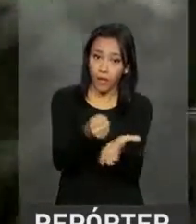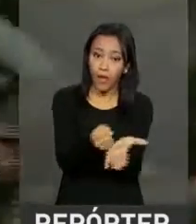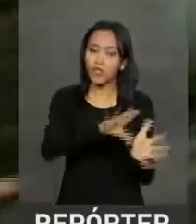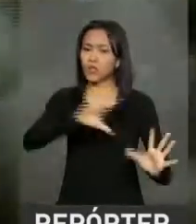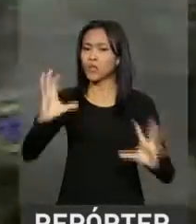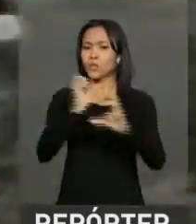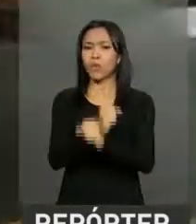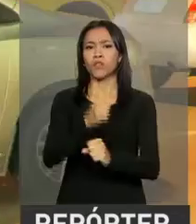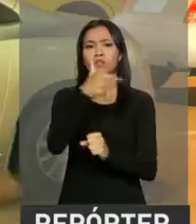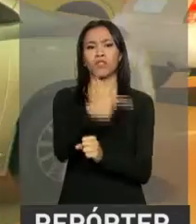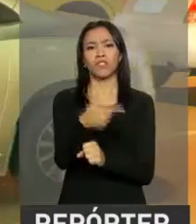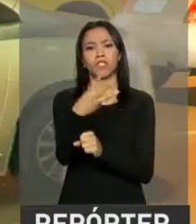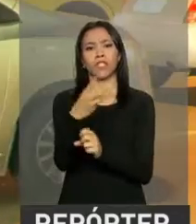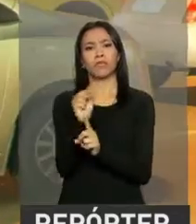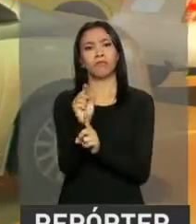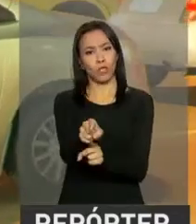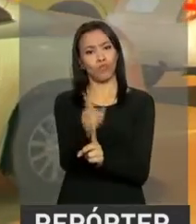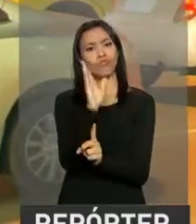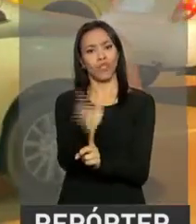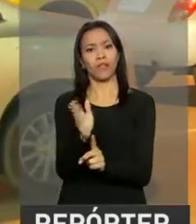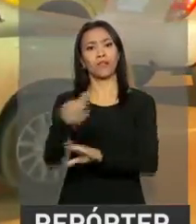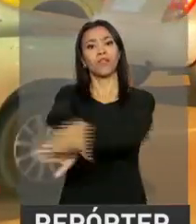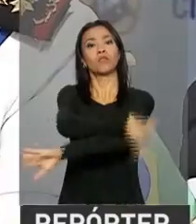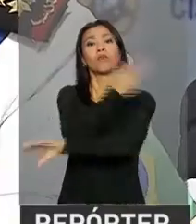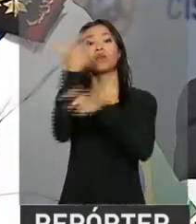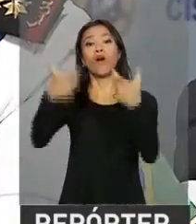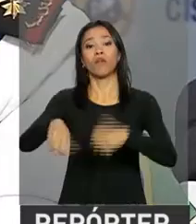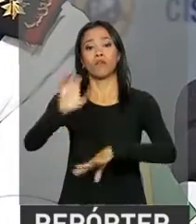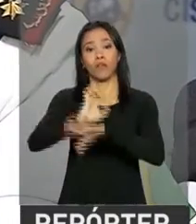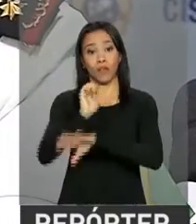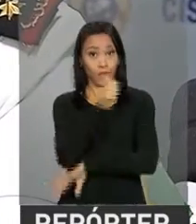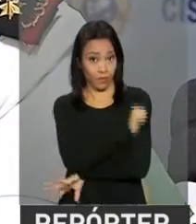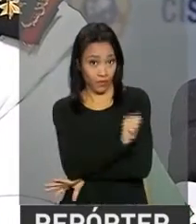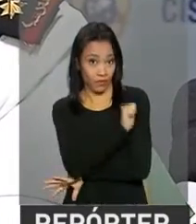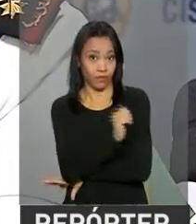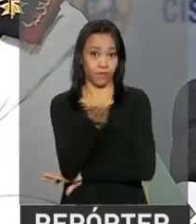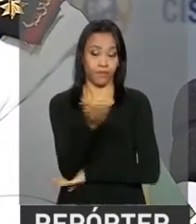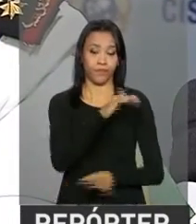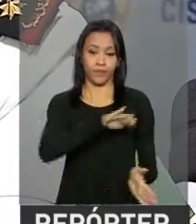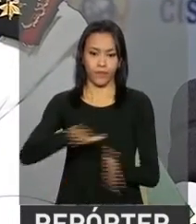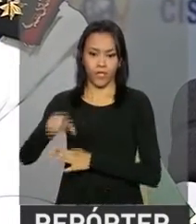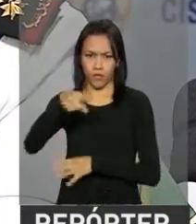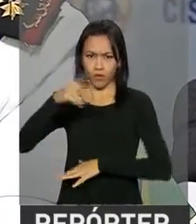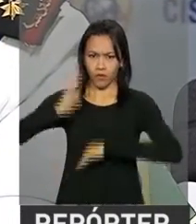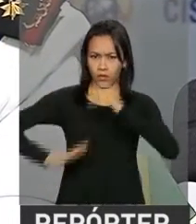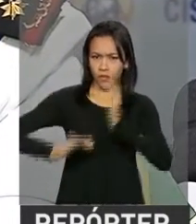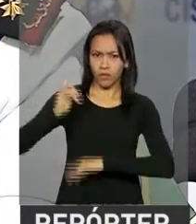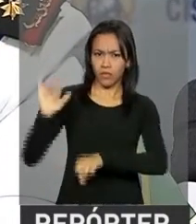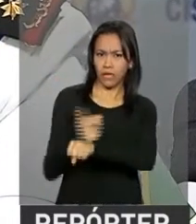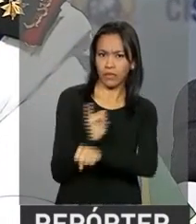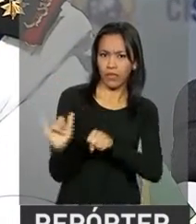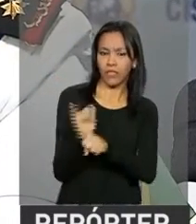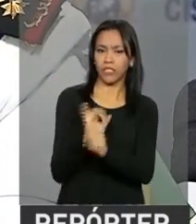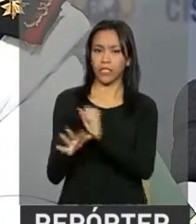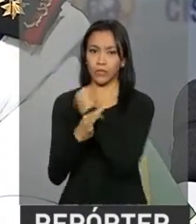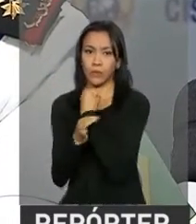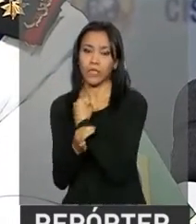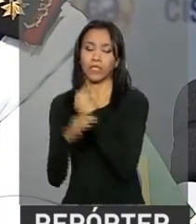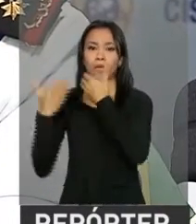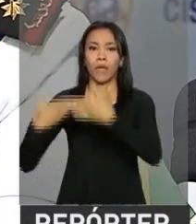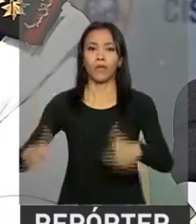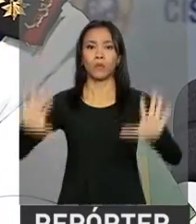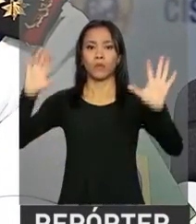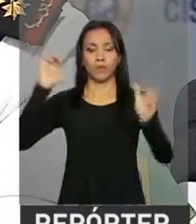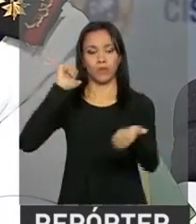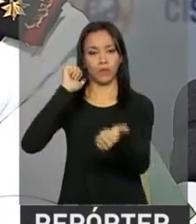integrantes das forças armadas estão nas ruas do rio de janeiro o nosso esquema de segurança dos dignatários da abertura dos jogos